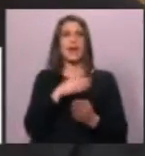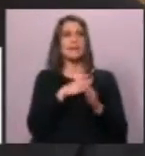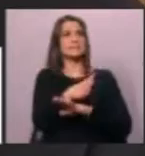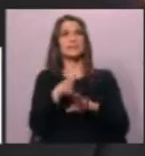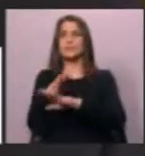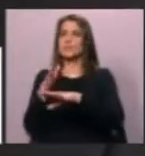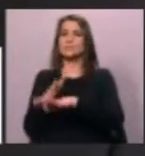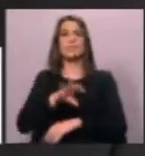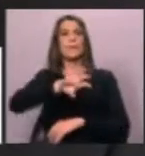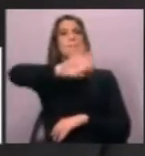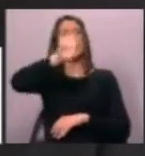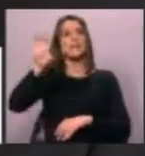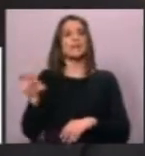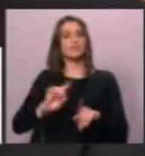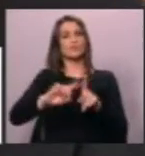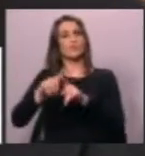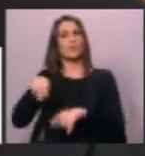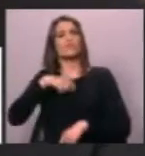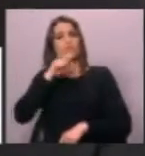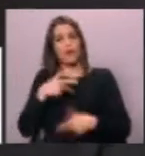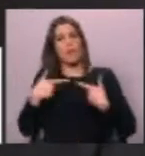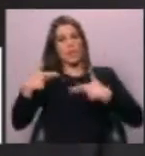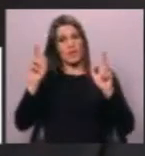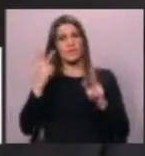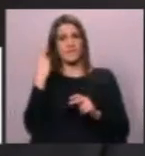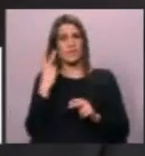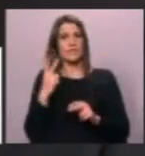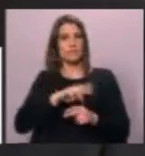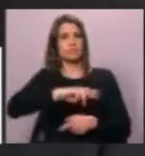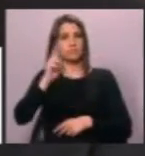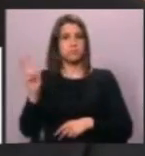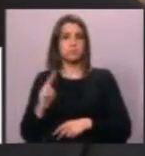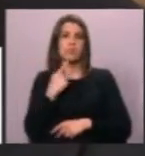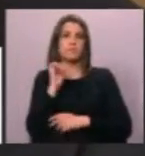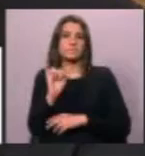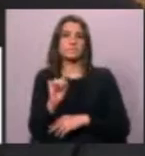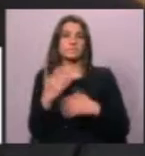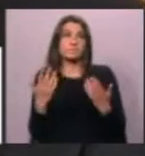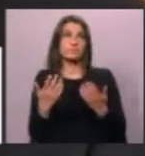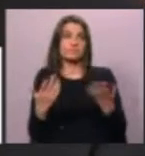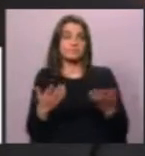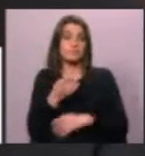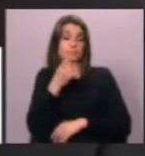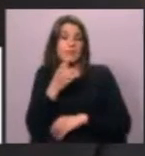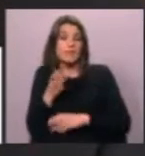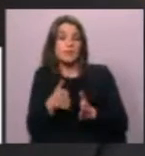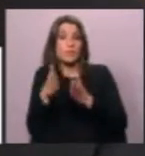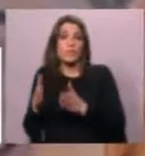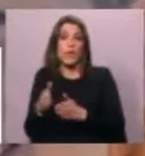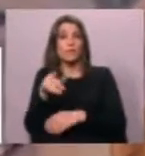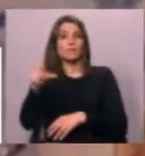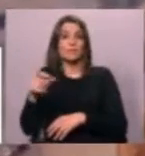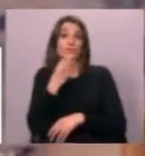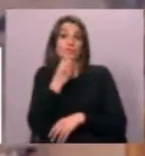em vários países, e isso constitui, podemos dizer, é um plano B para os judeus